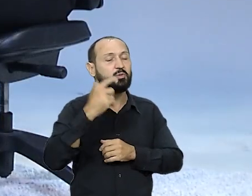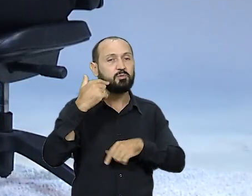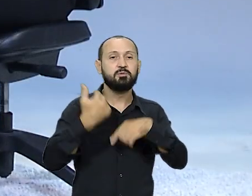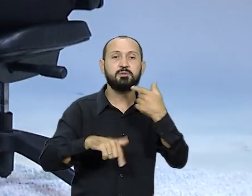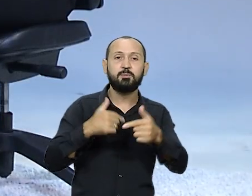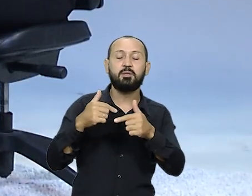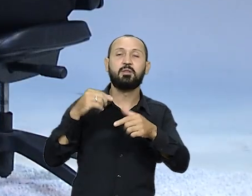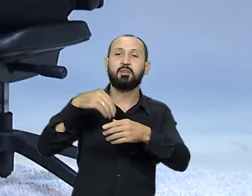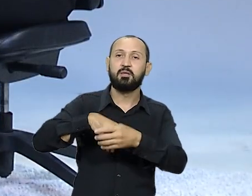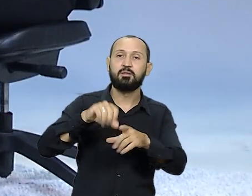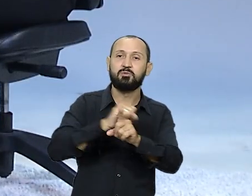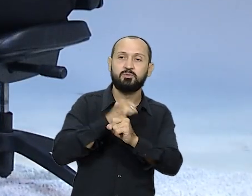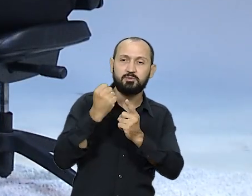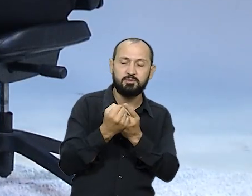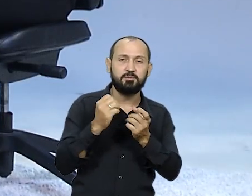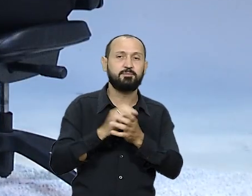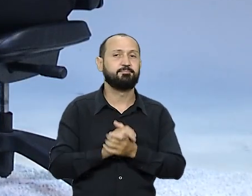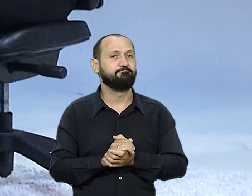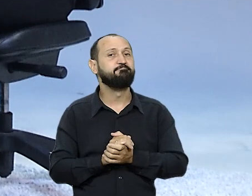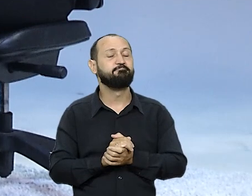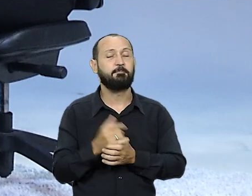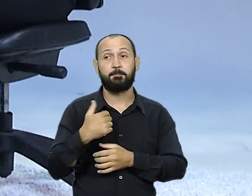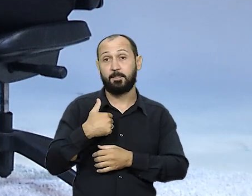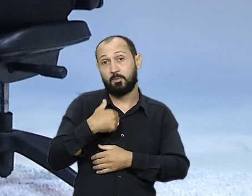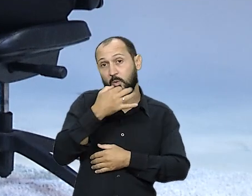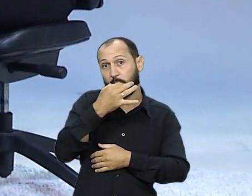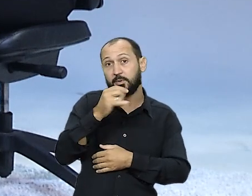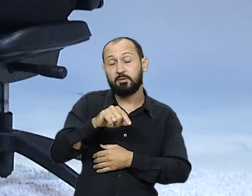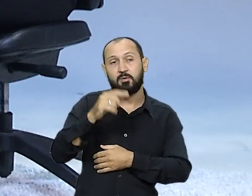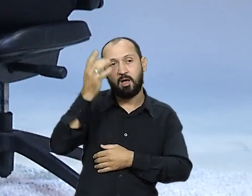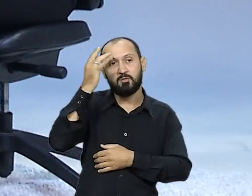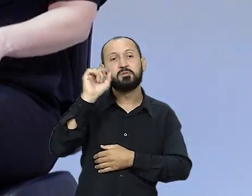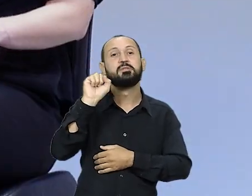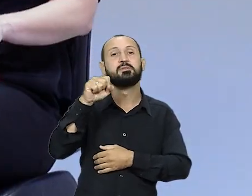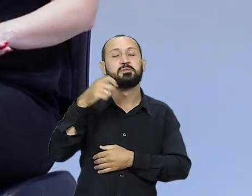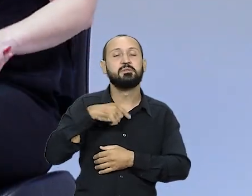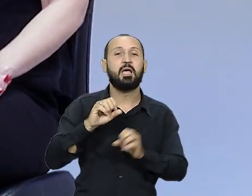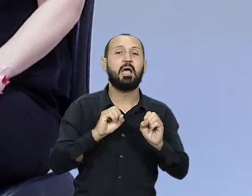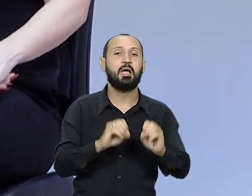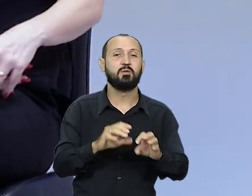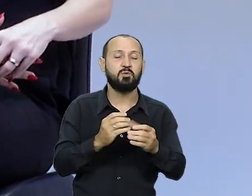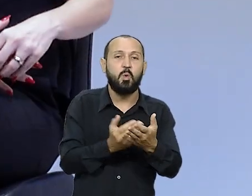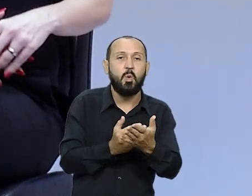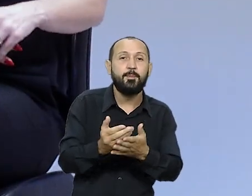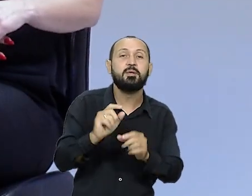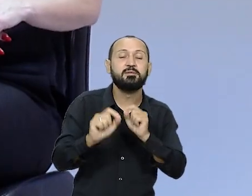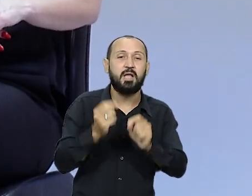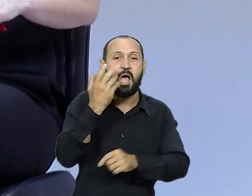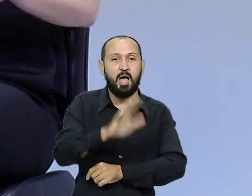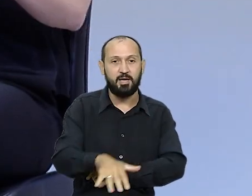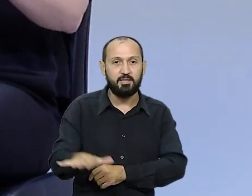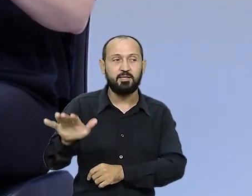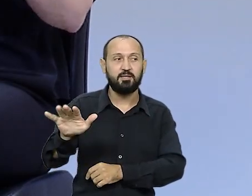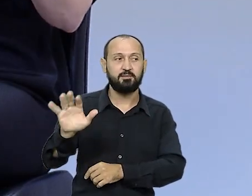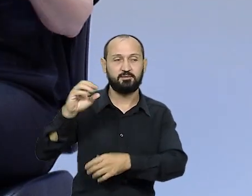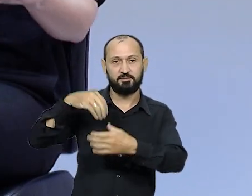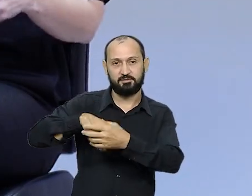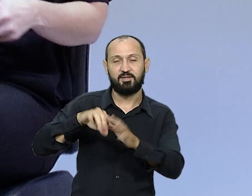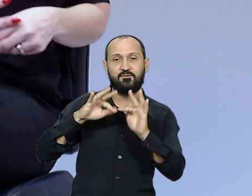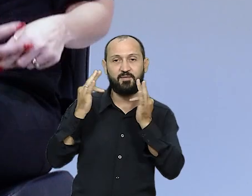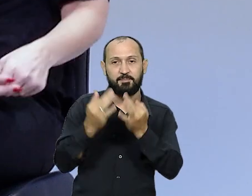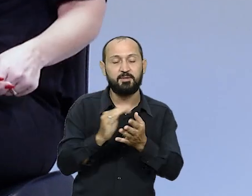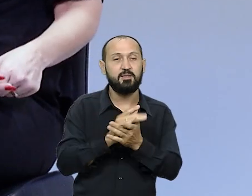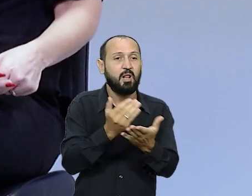todo depois atuando na sociedade. Então, para mim, eu creio muito nisso. A educação, ela parte da criança, do